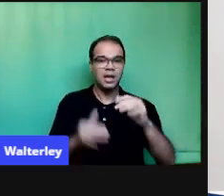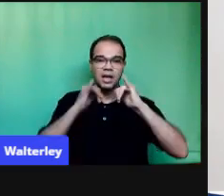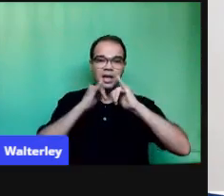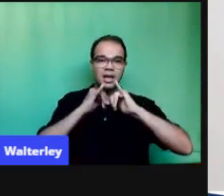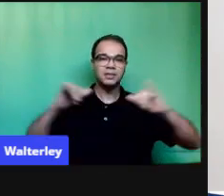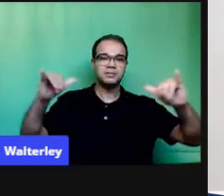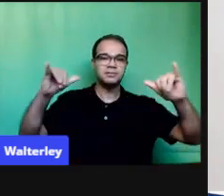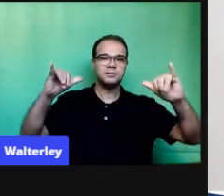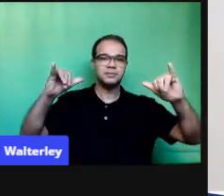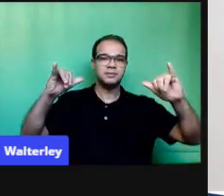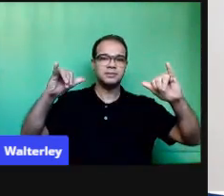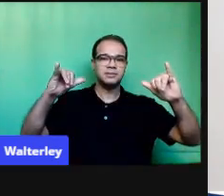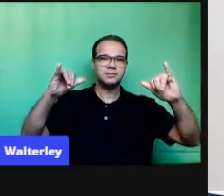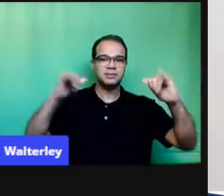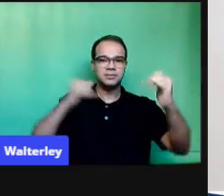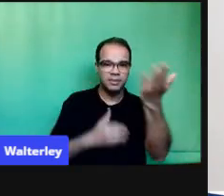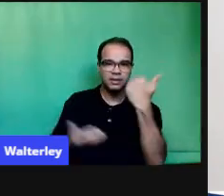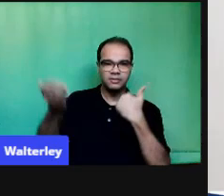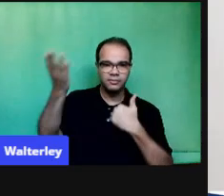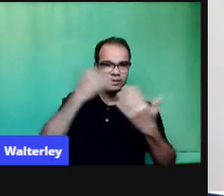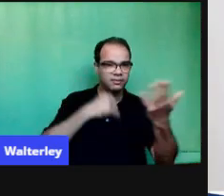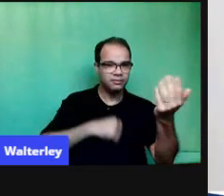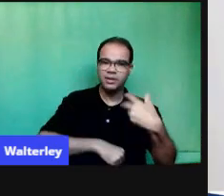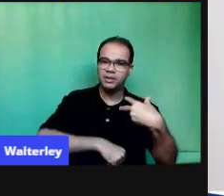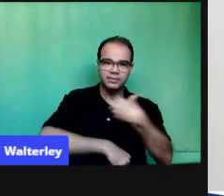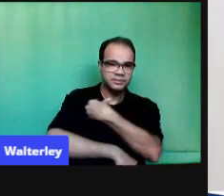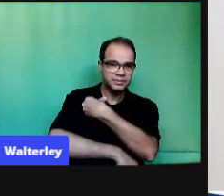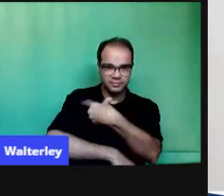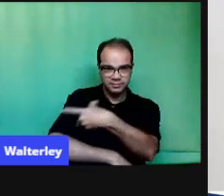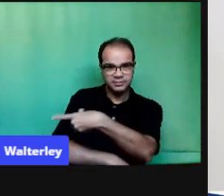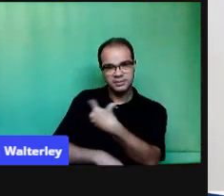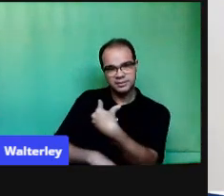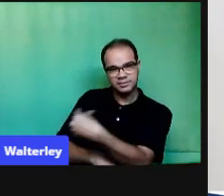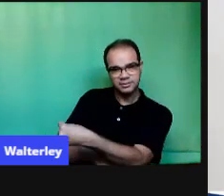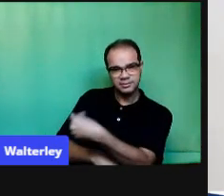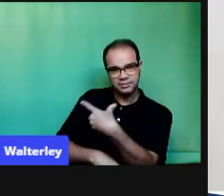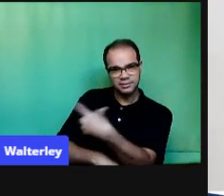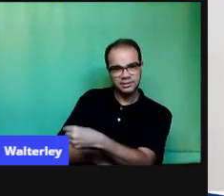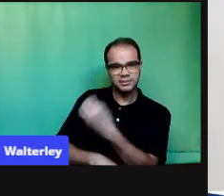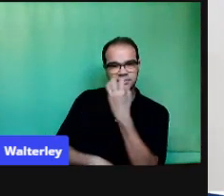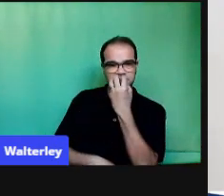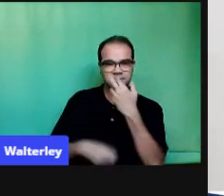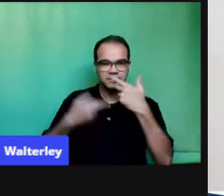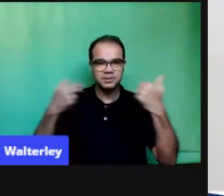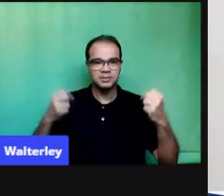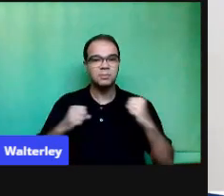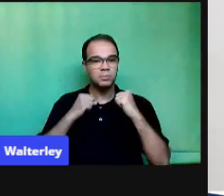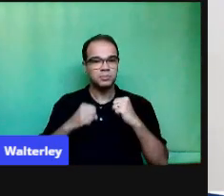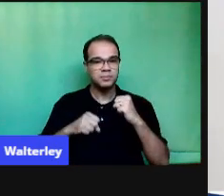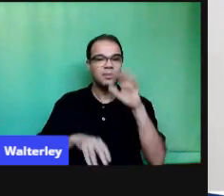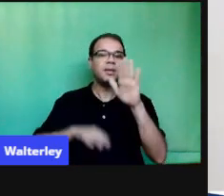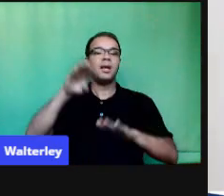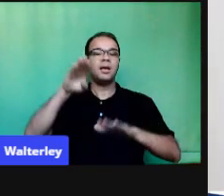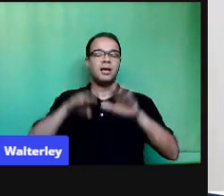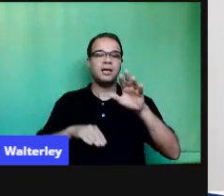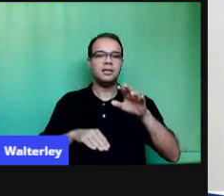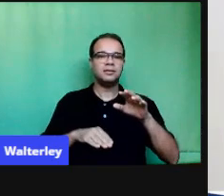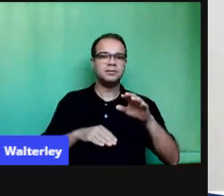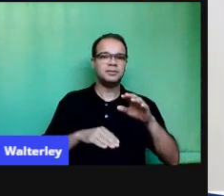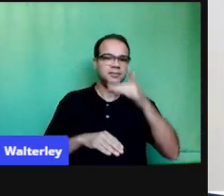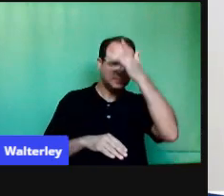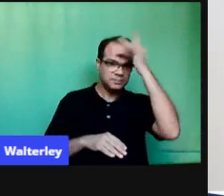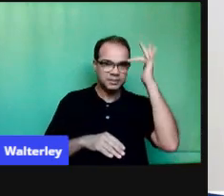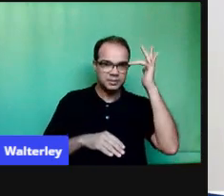antirrábica, né, em que os próprios funcionários, né, da Secretaria de Saúde, eles vão até as residências fazer a vacinação desses